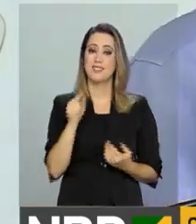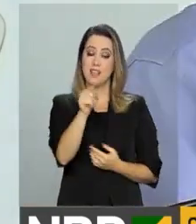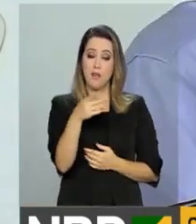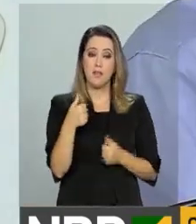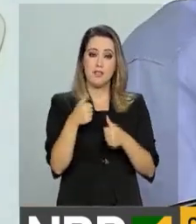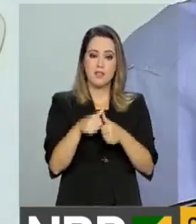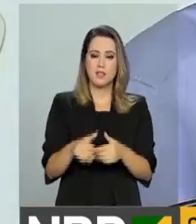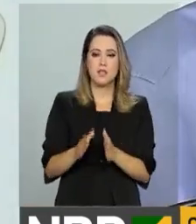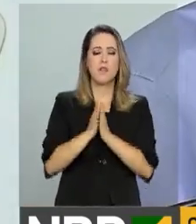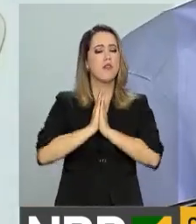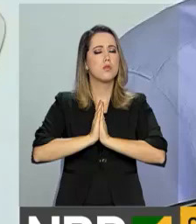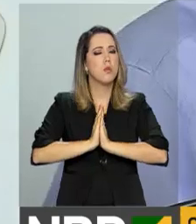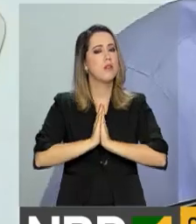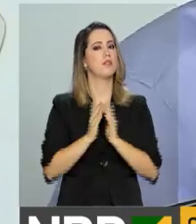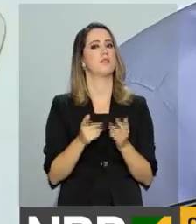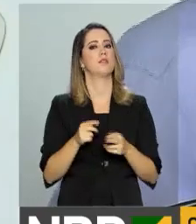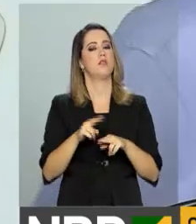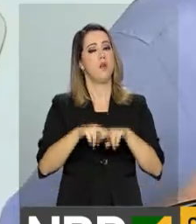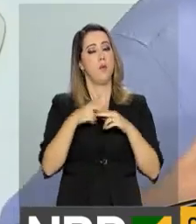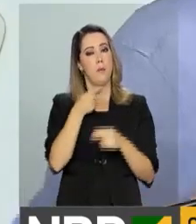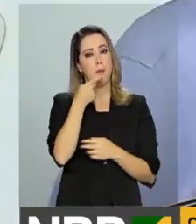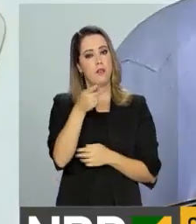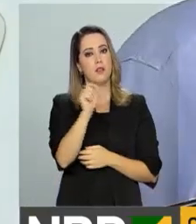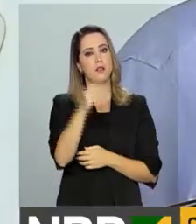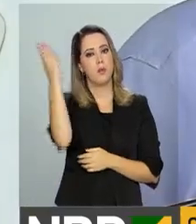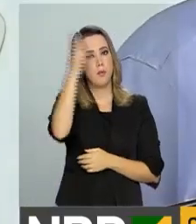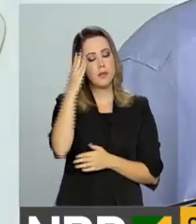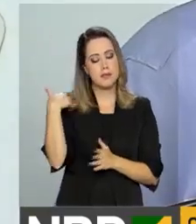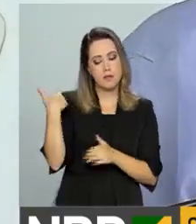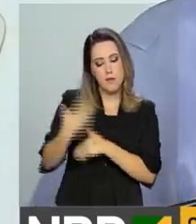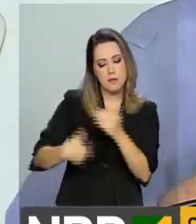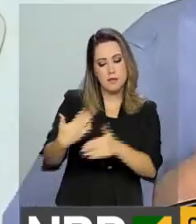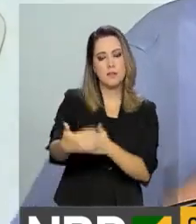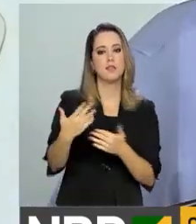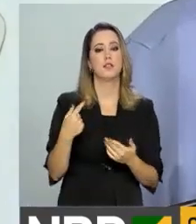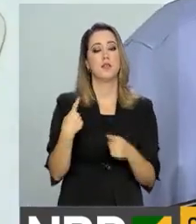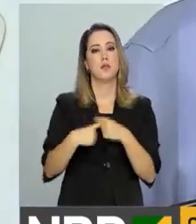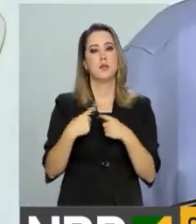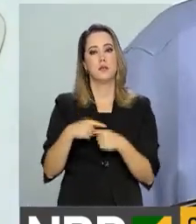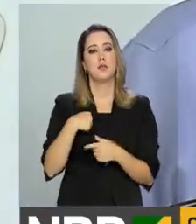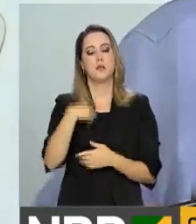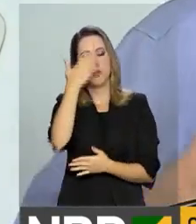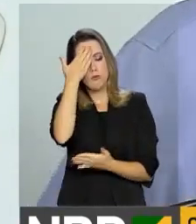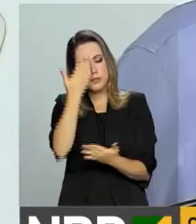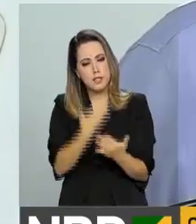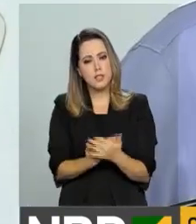vocês façam uma oração dizendo: o Brasil vai para frente, porque eu tenho